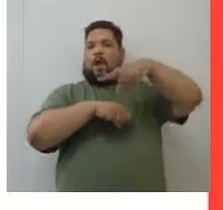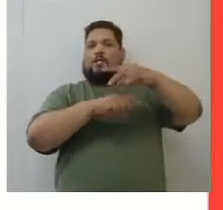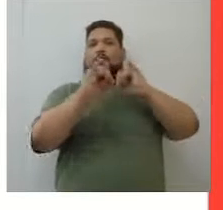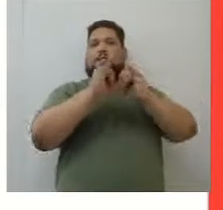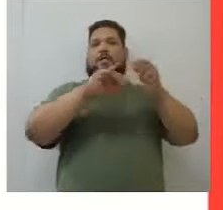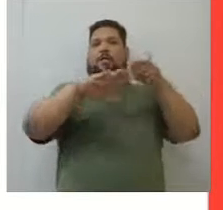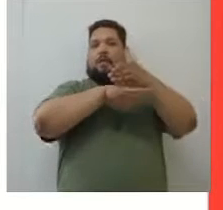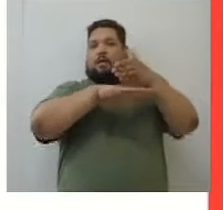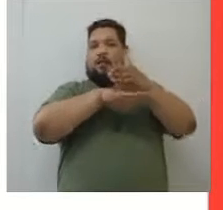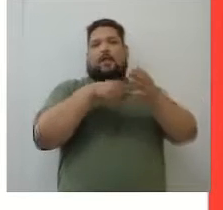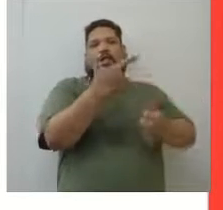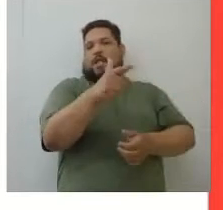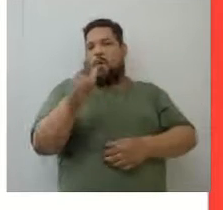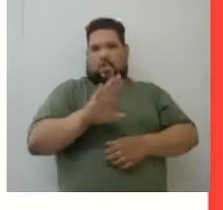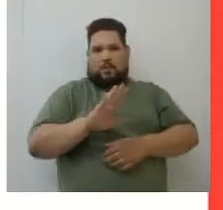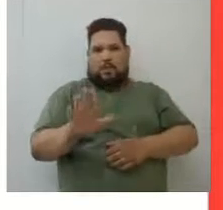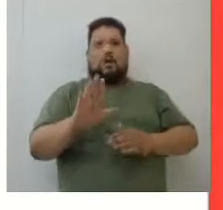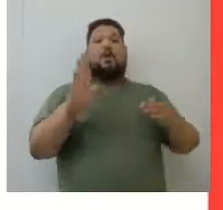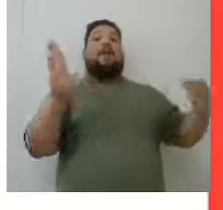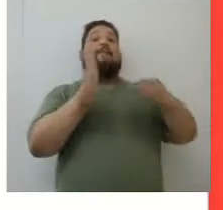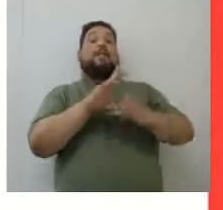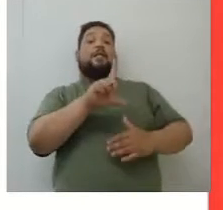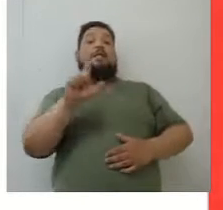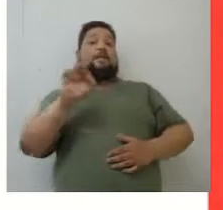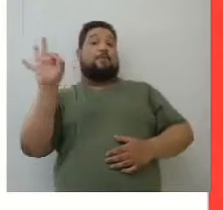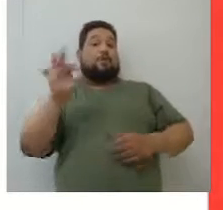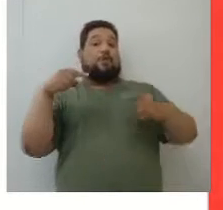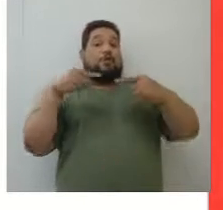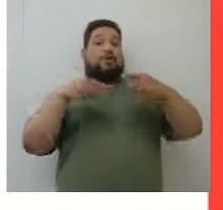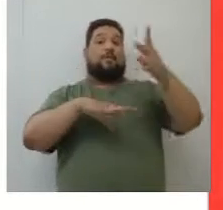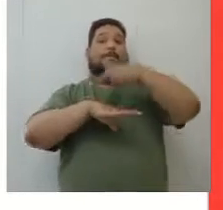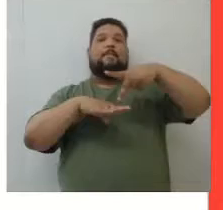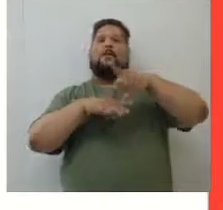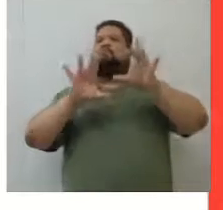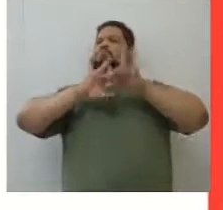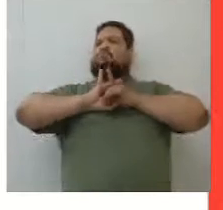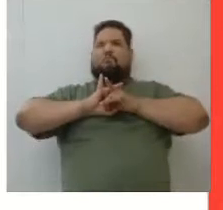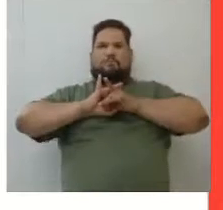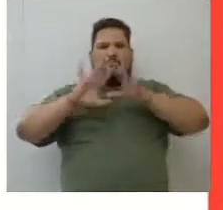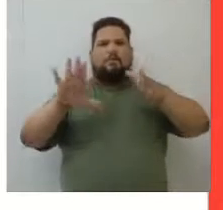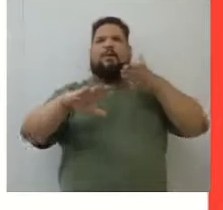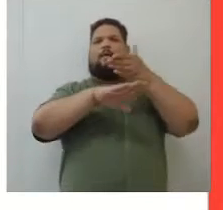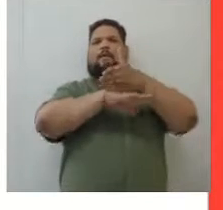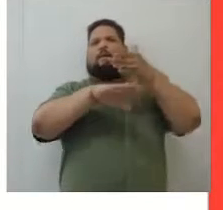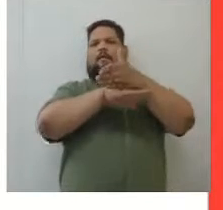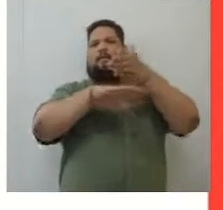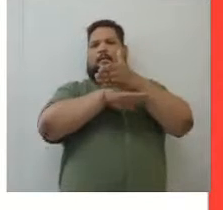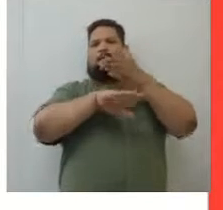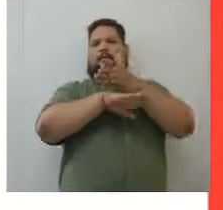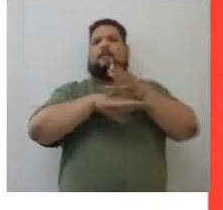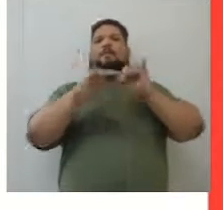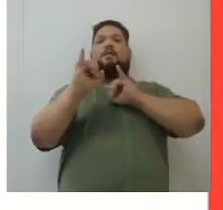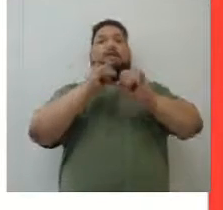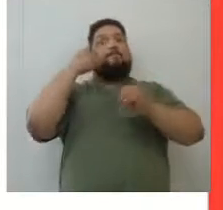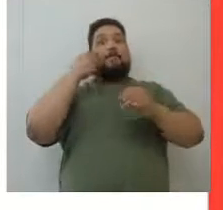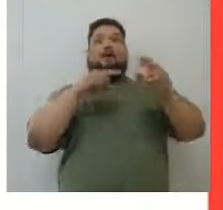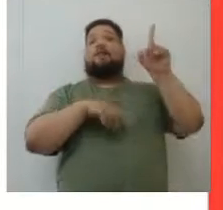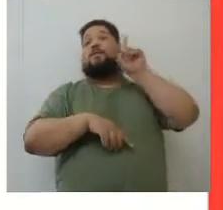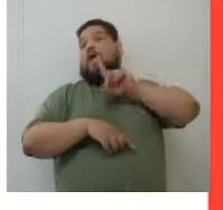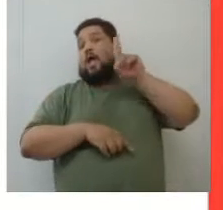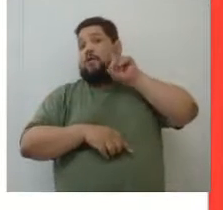acesso à internet, tá? E 100% vão ser os países que têm a maior quantidade de acesso. Vamos ver que Estados Unidos,